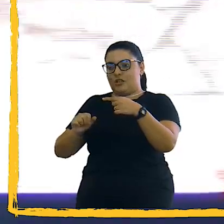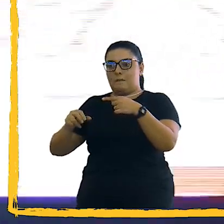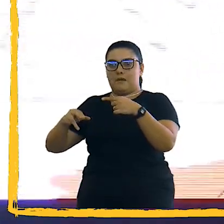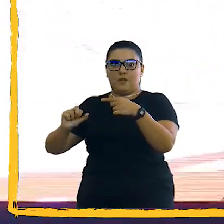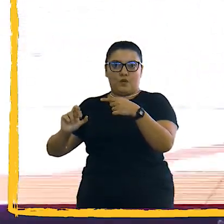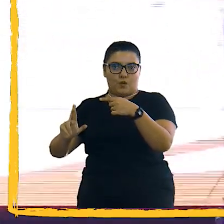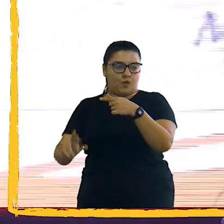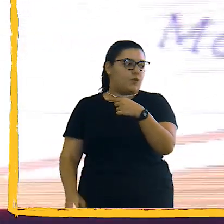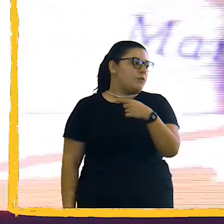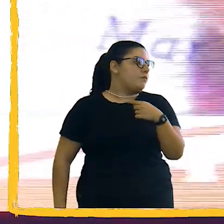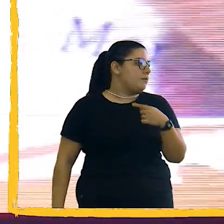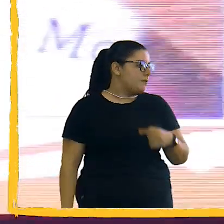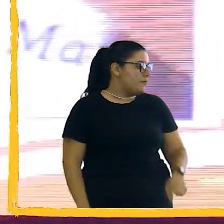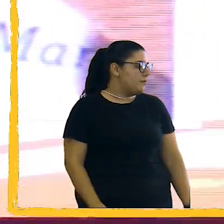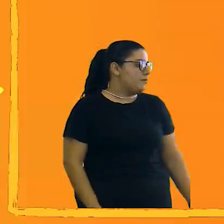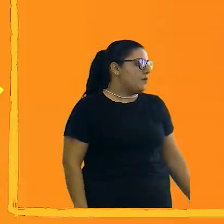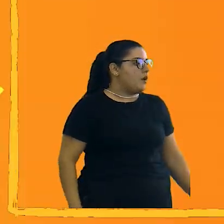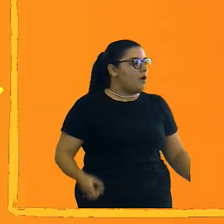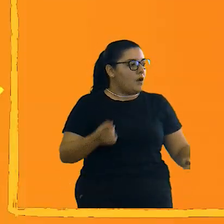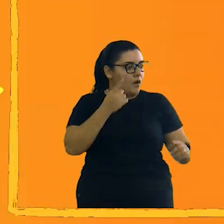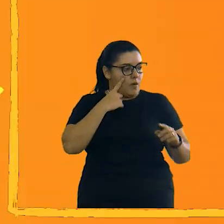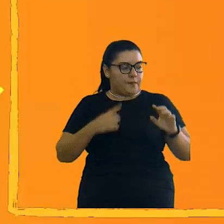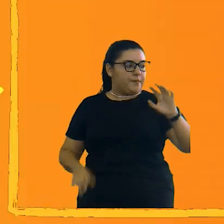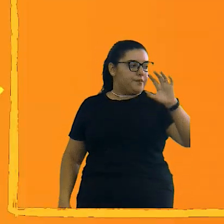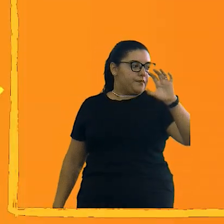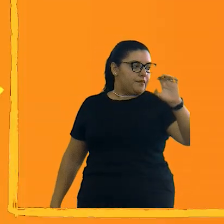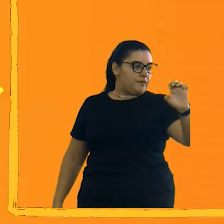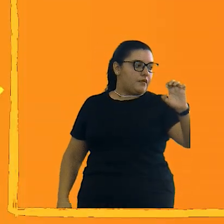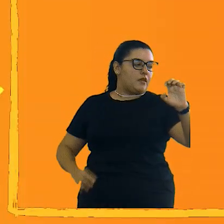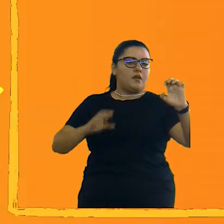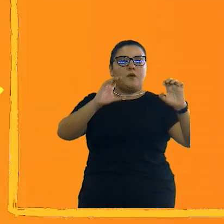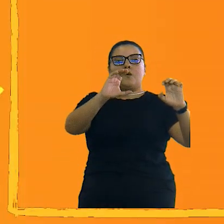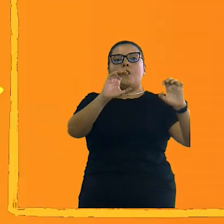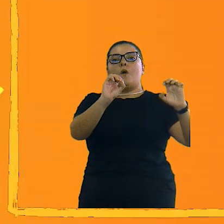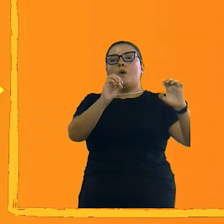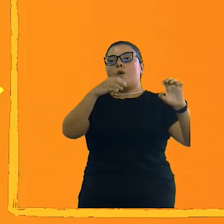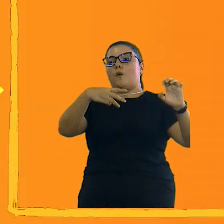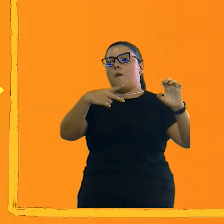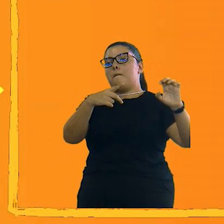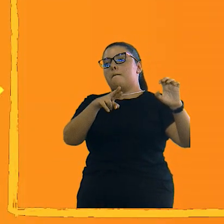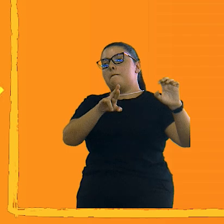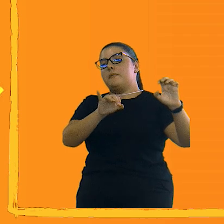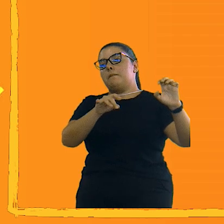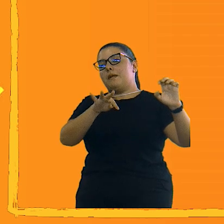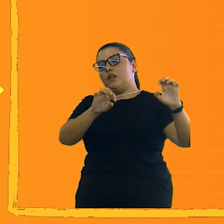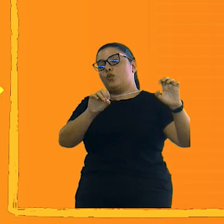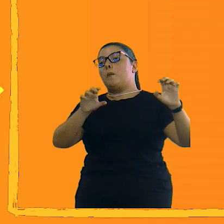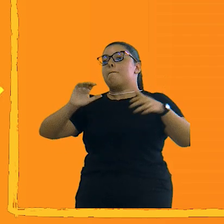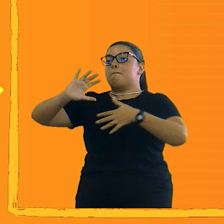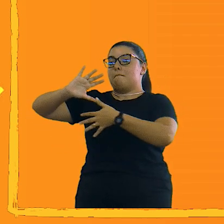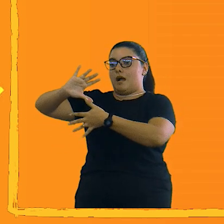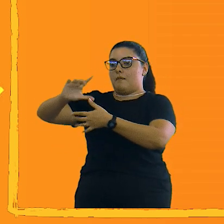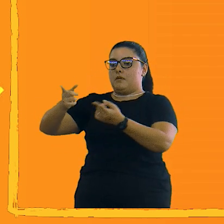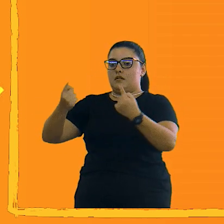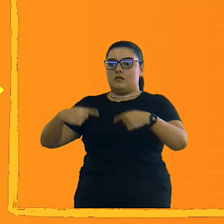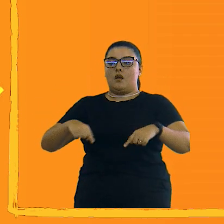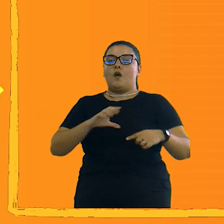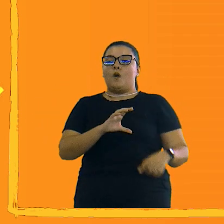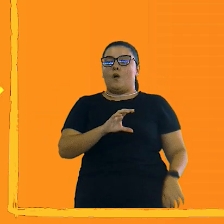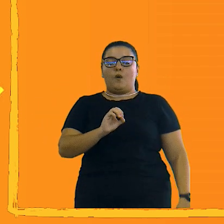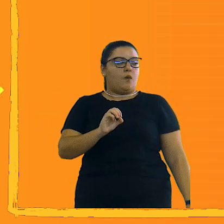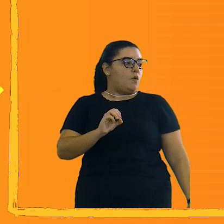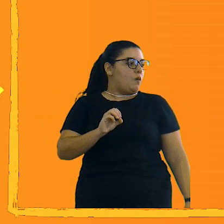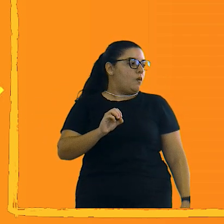comprimento do mapa pelo comprimento real do que você quer calcular gente gente